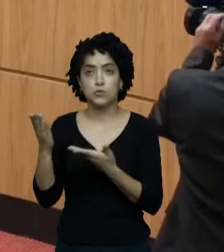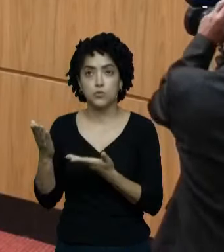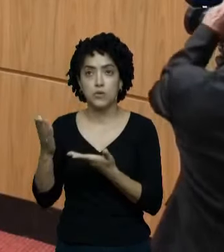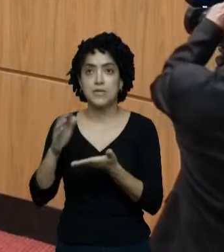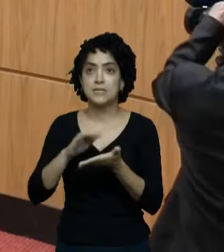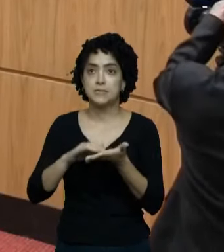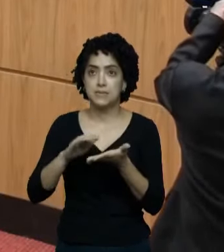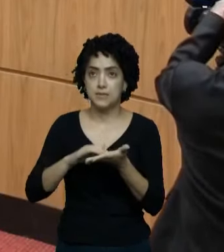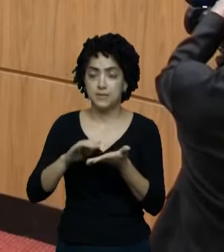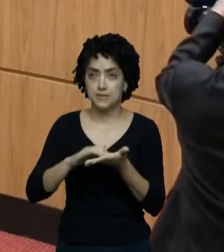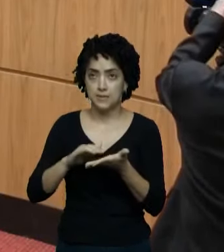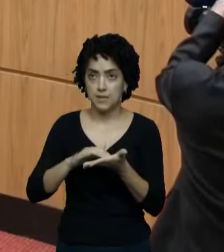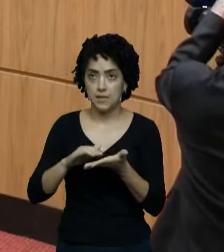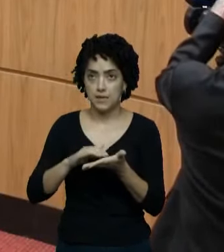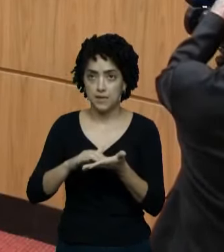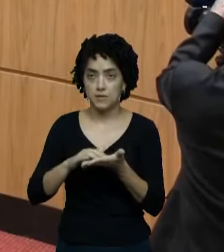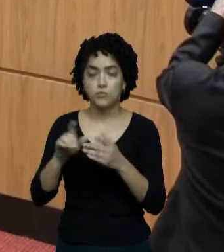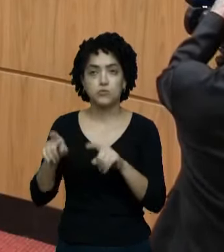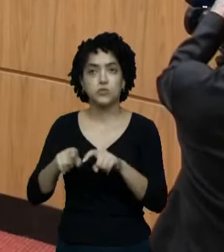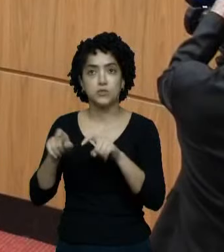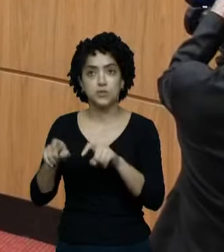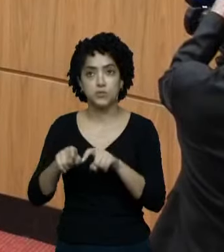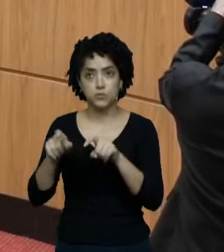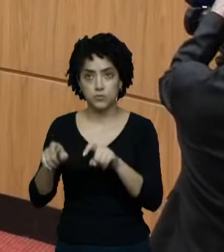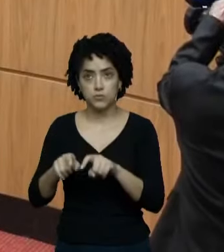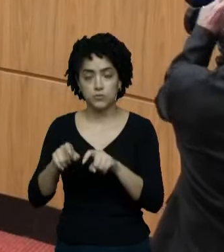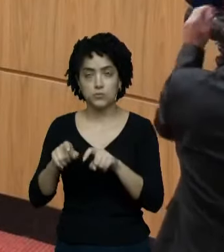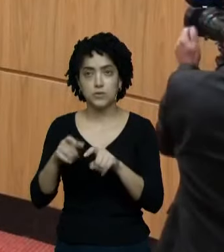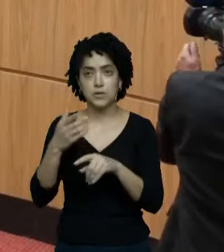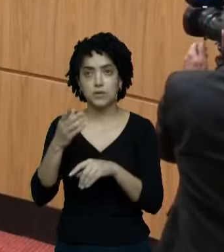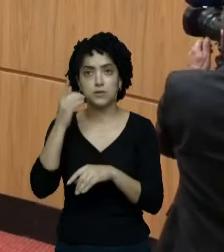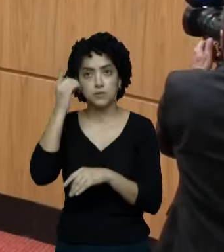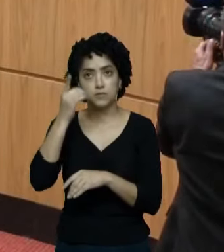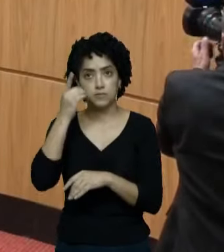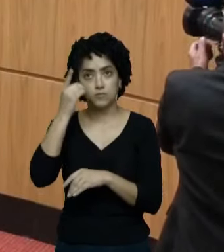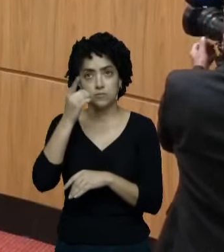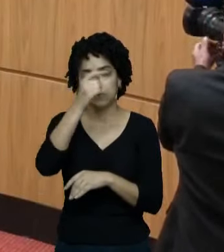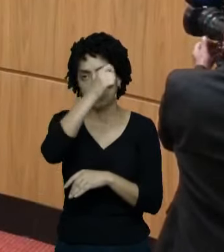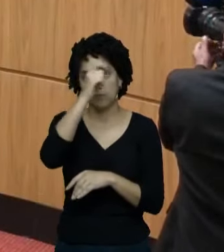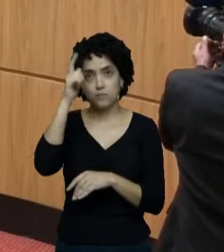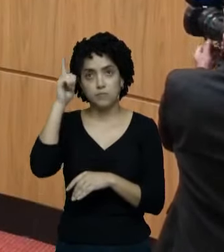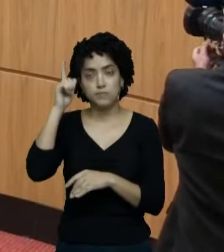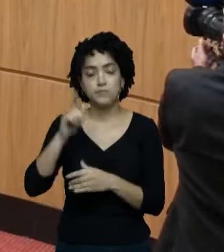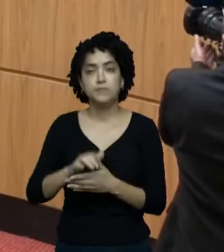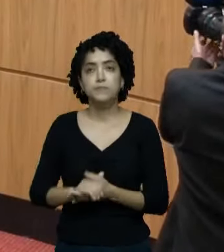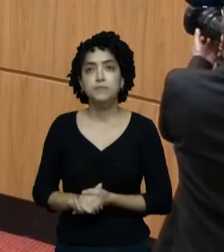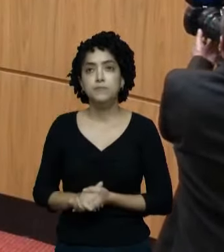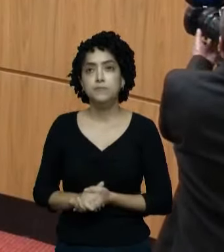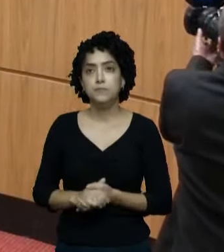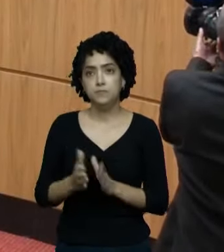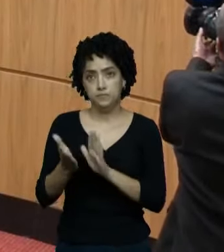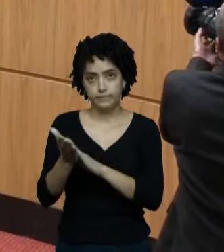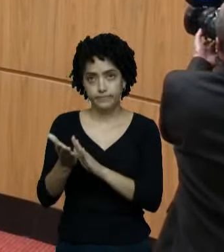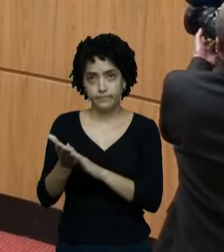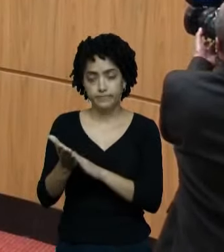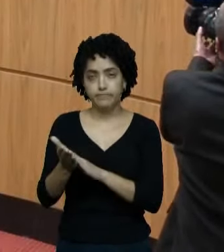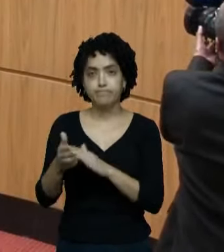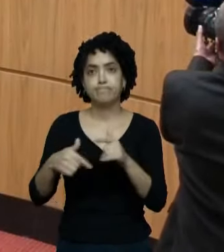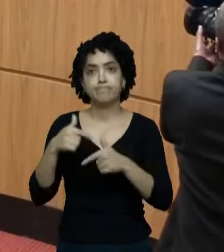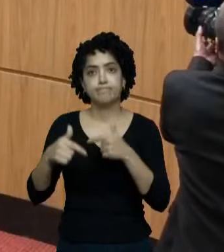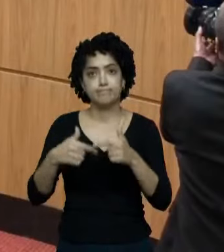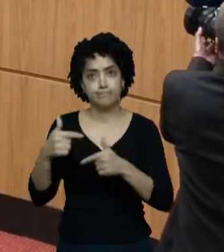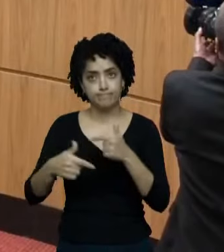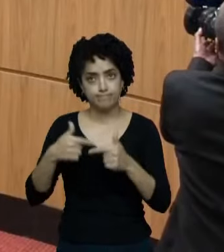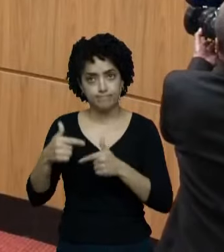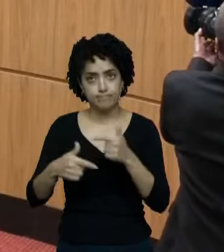secretário de Agricultura, o nosso deputado Altair Silva. Parabéns pelo seu trabalho que o senhor fez lá